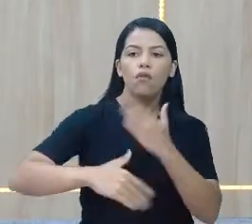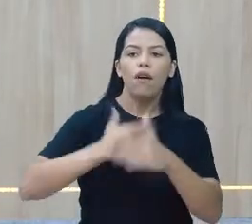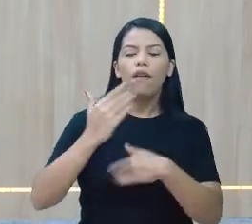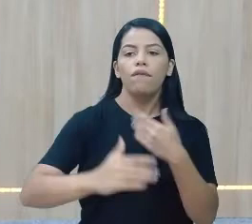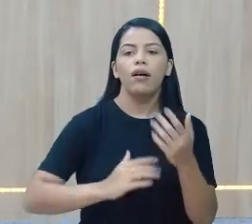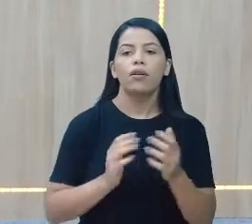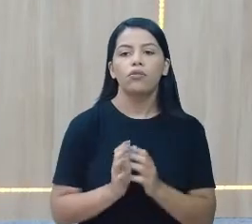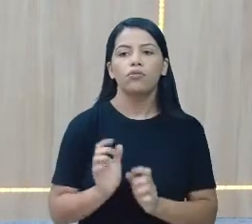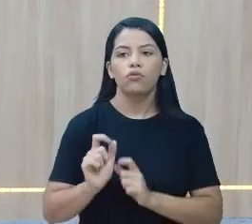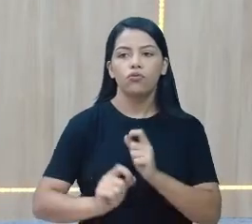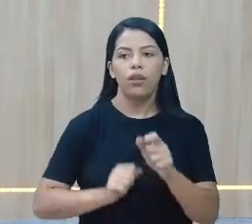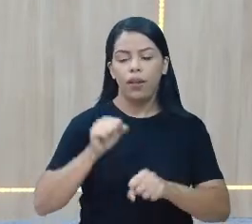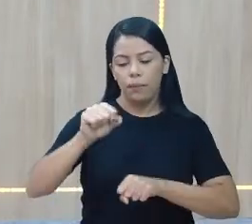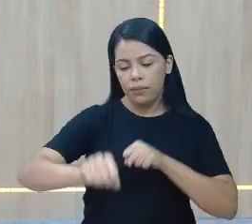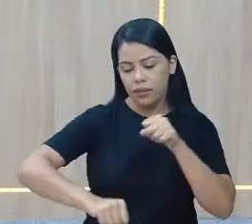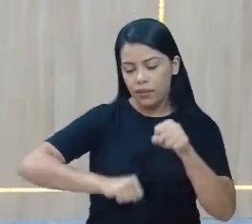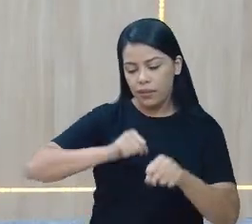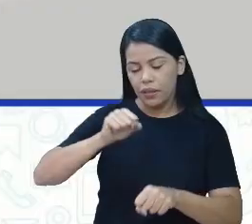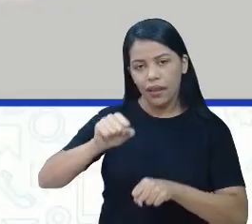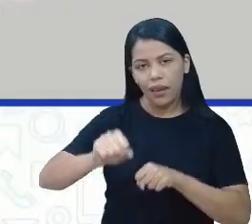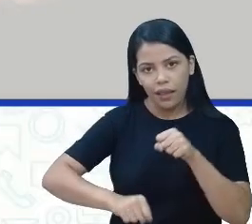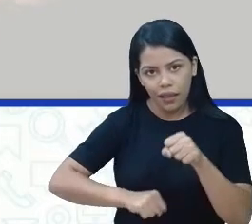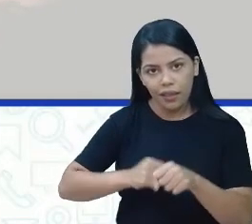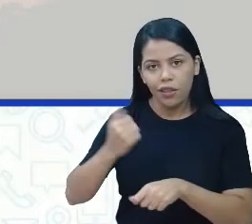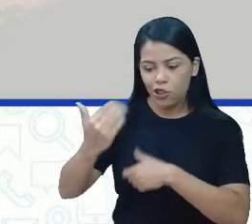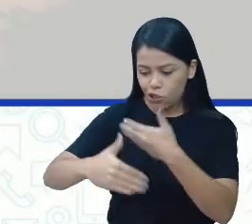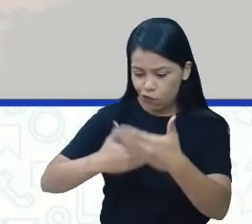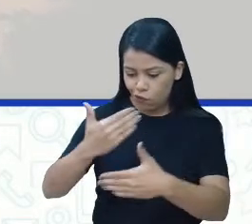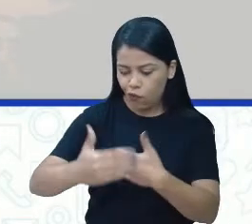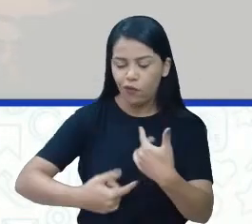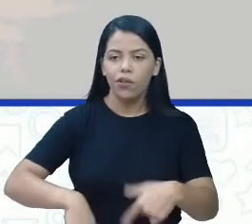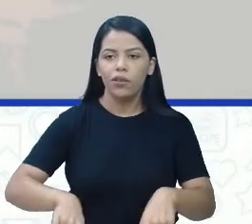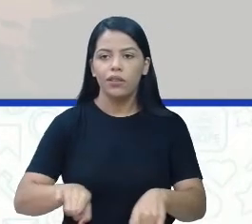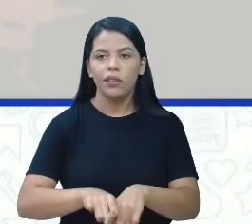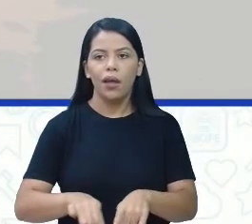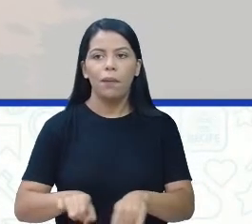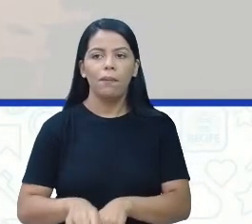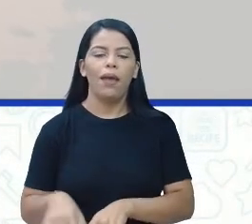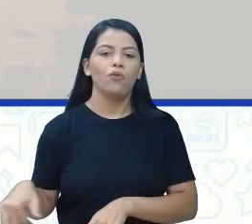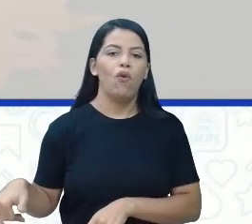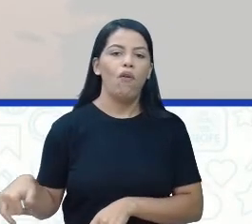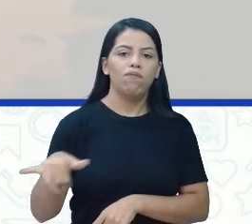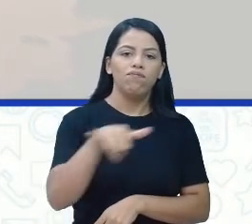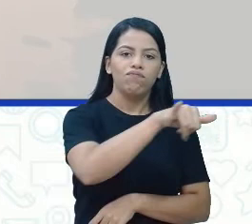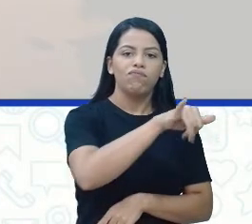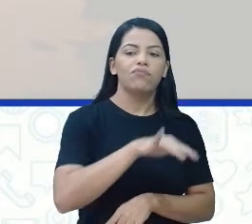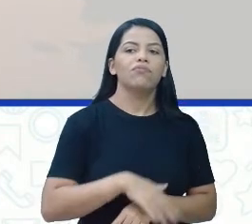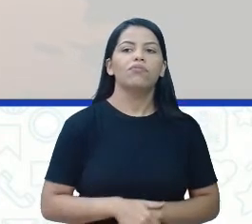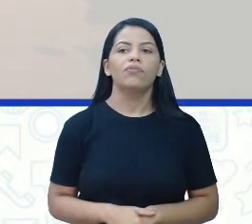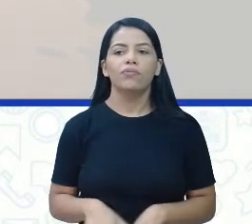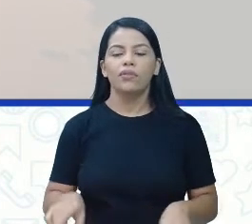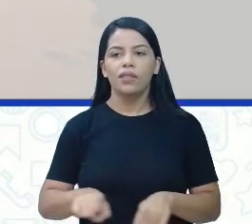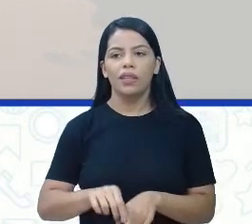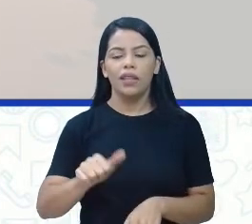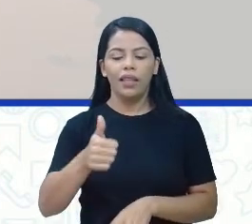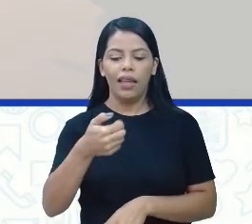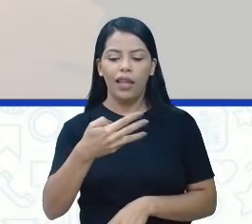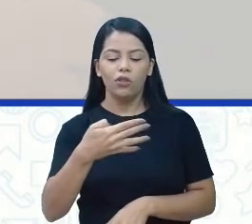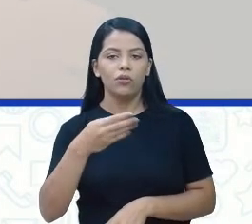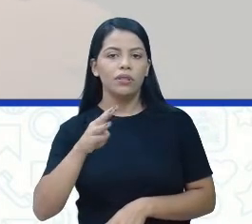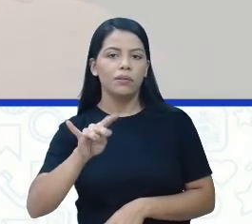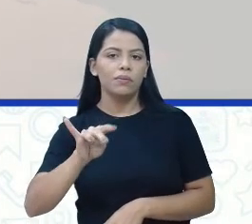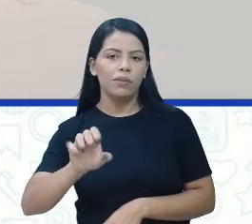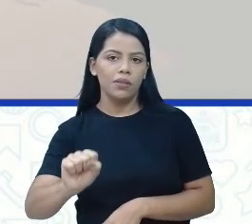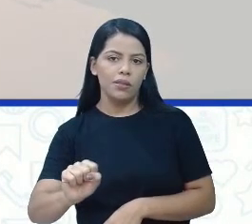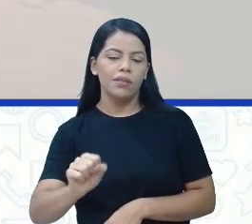ó. Na bicicleta, né? A questão da aviação, ó. Olha lá, professor, 14 bis, O né? 14 bis, Santos